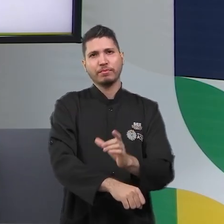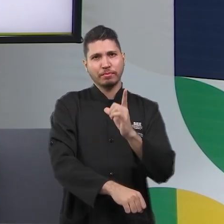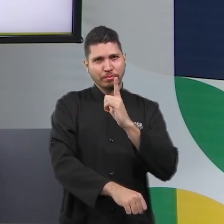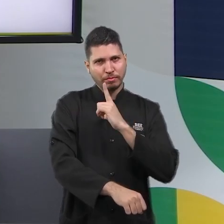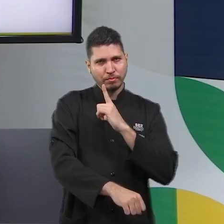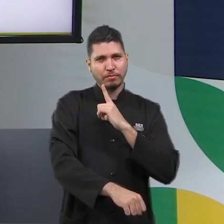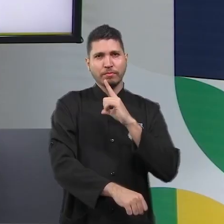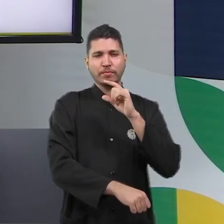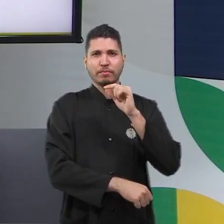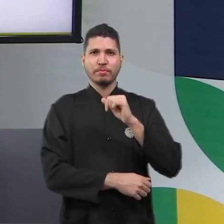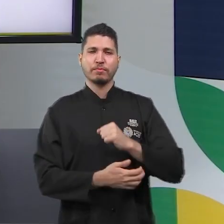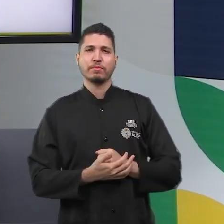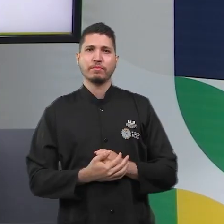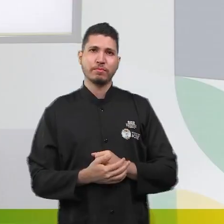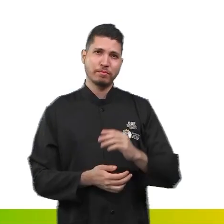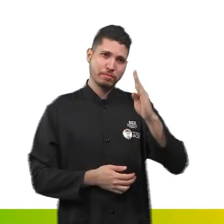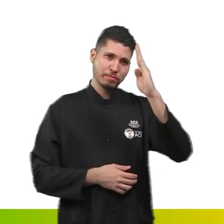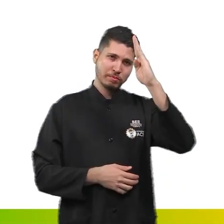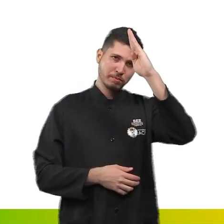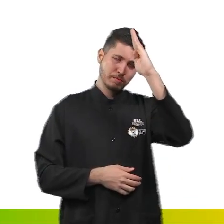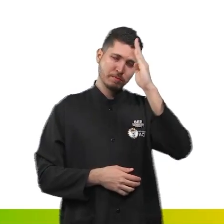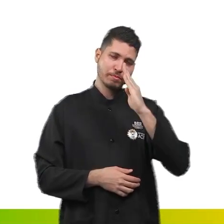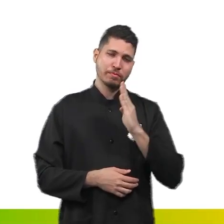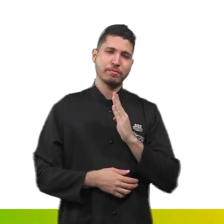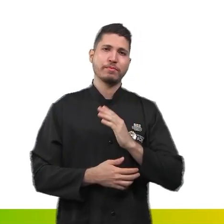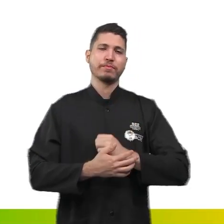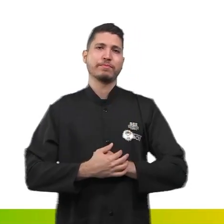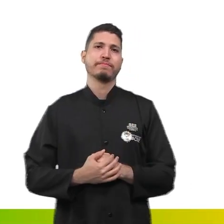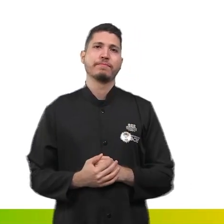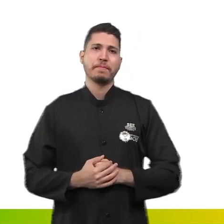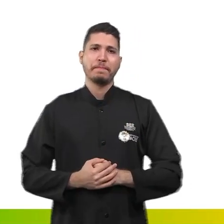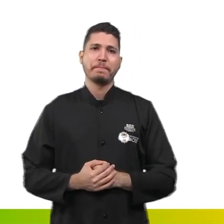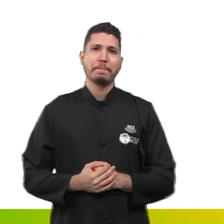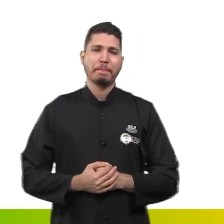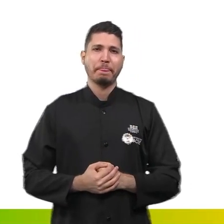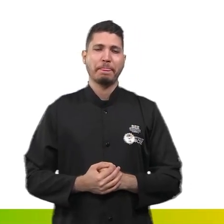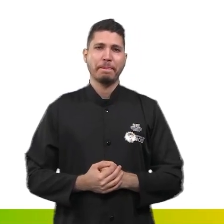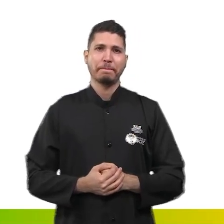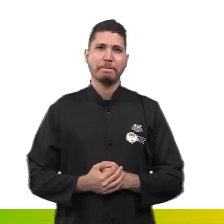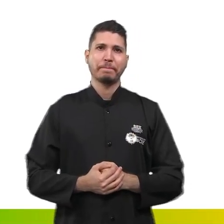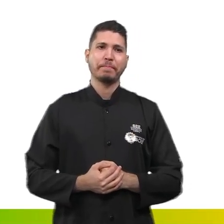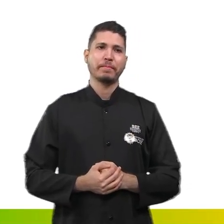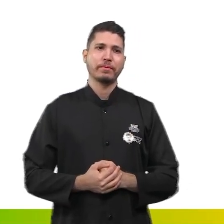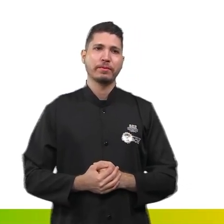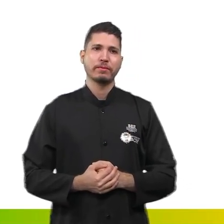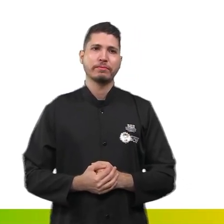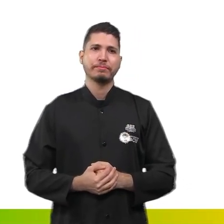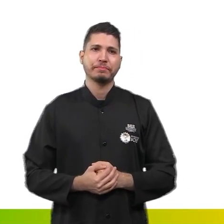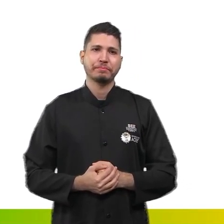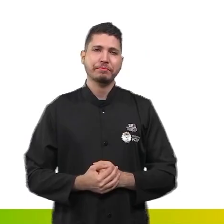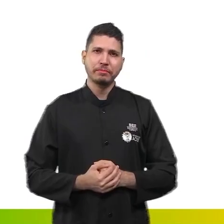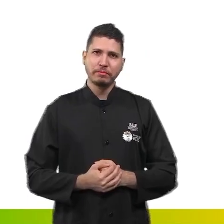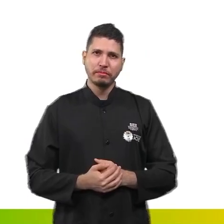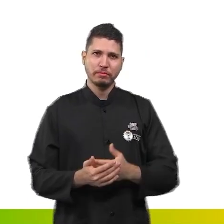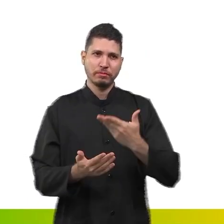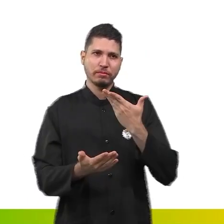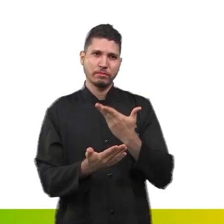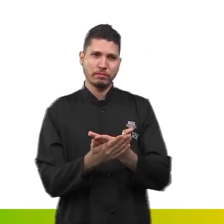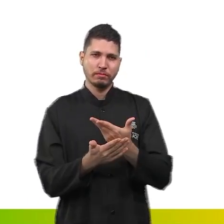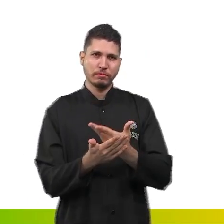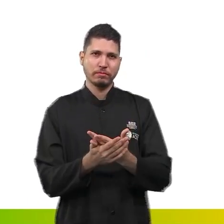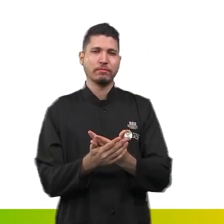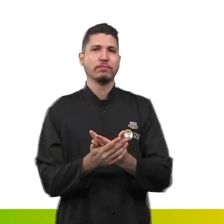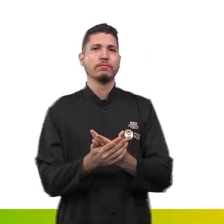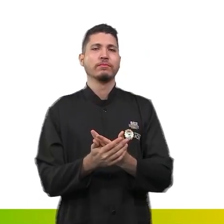país. Para a gente retomar de uma forma bem breve, nós estudamos sobre as